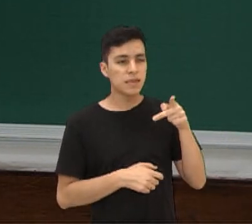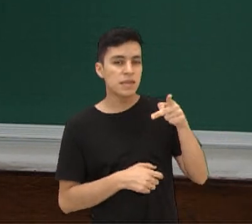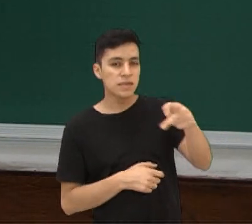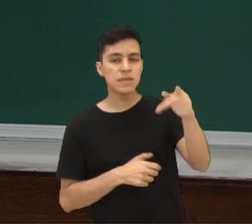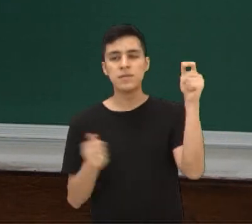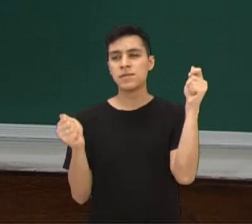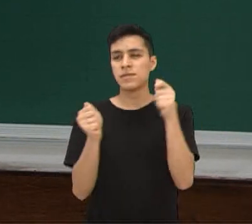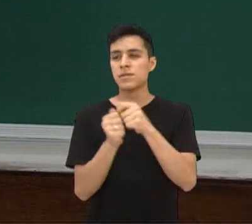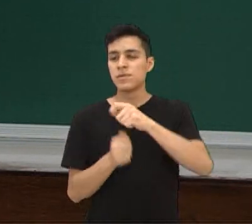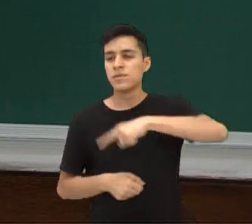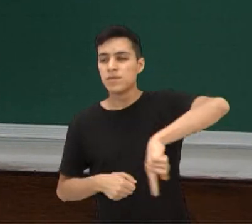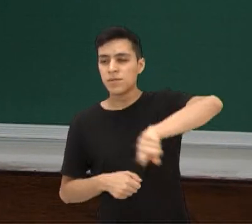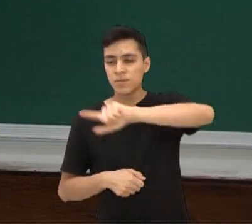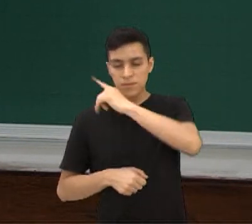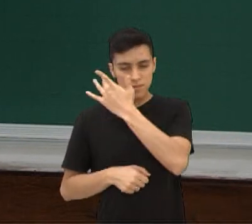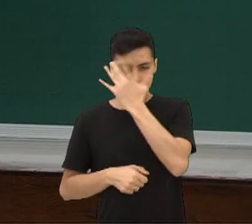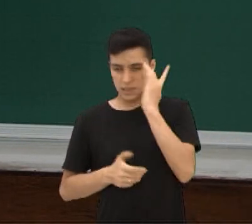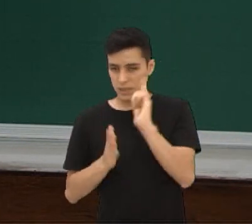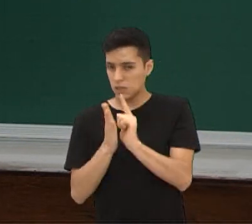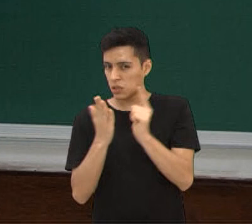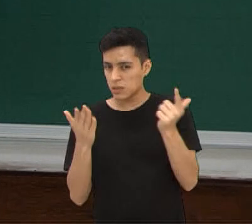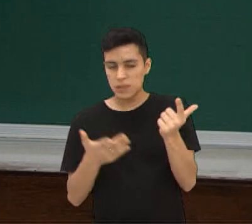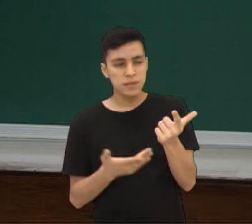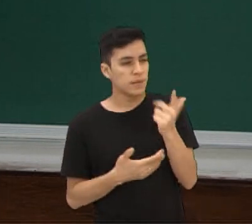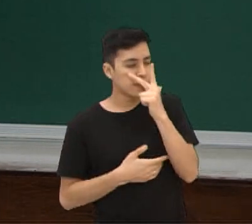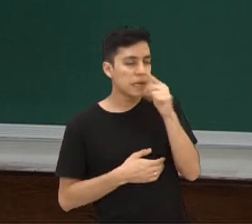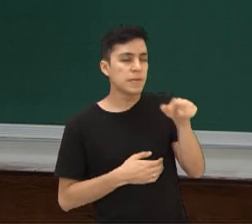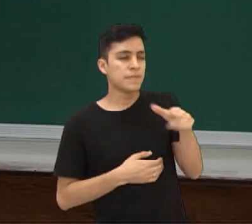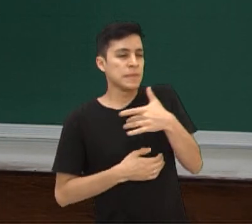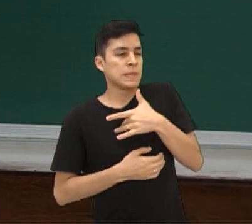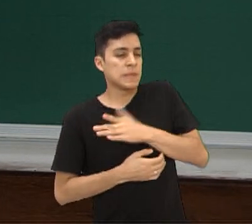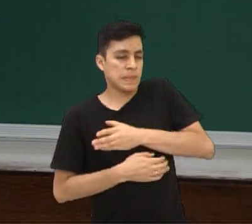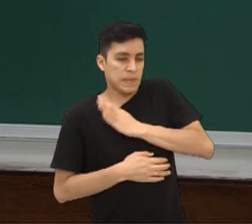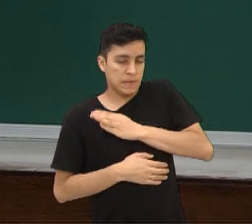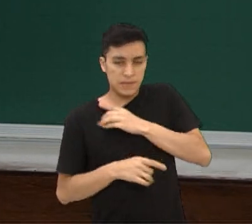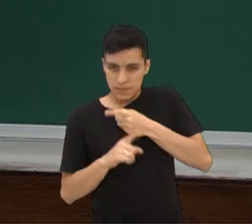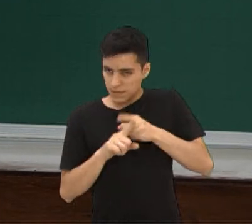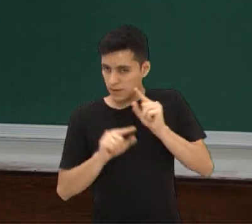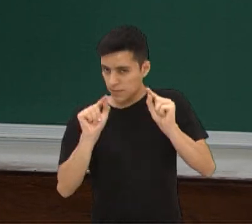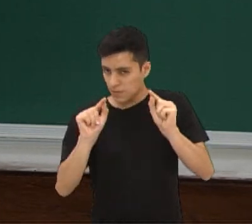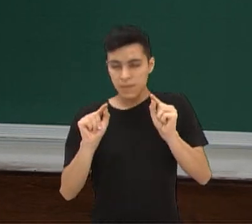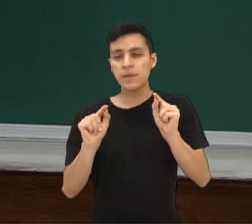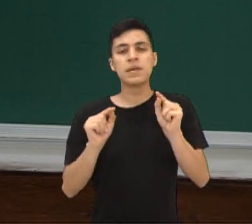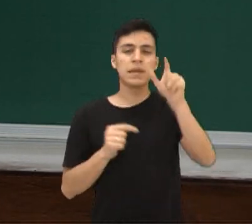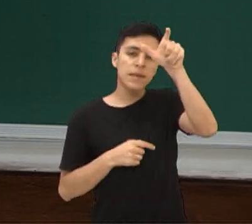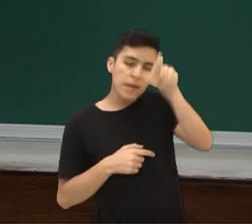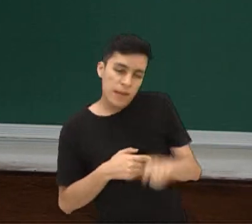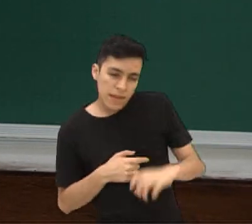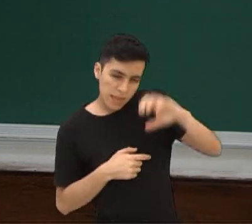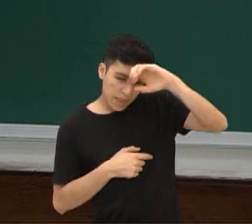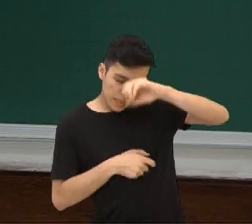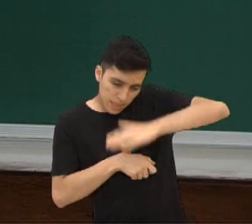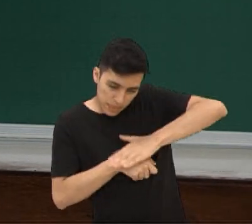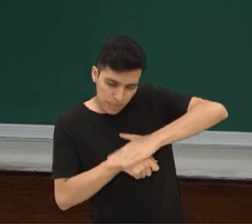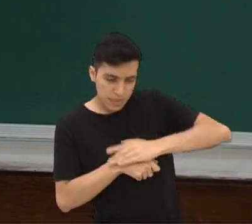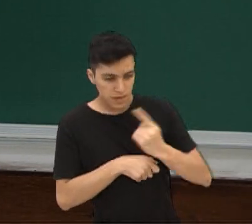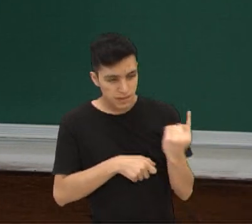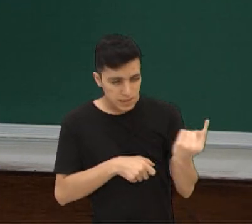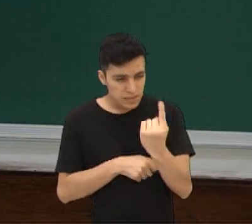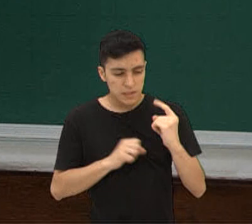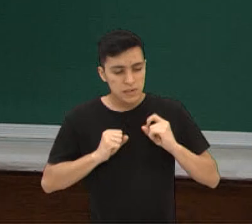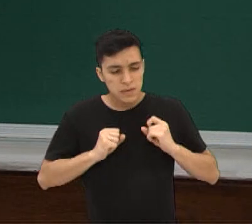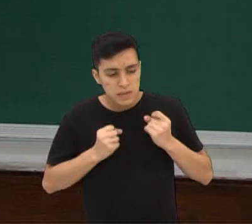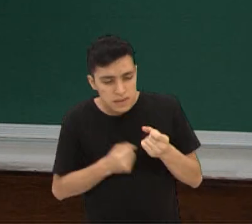dos jornalistas. Porque quem autoaprendeu, ou quem foi um autodidata e muito ávido,